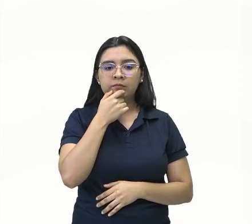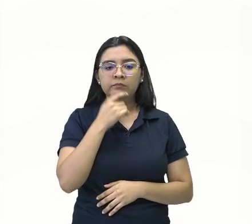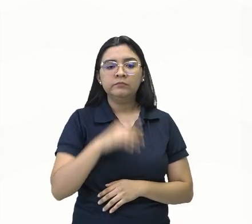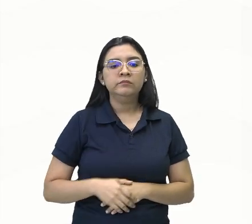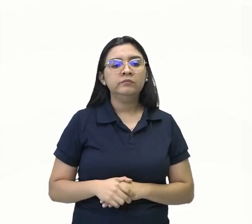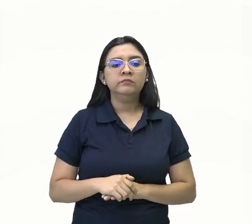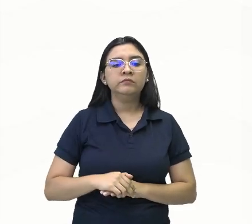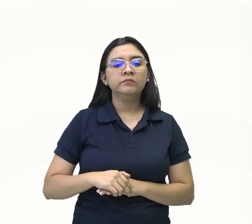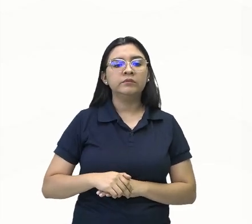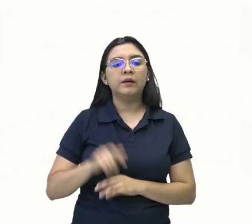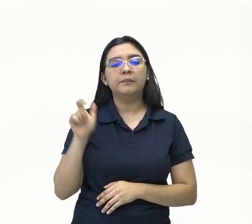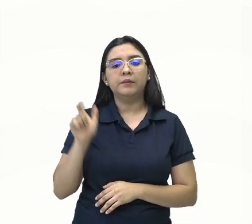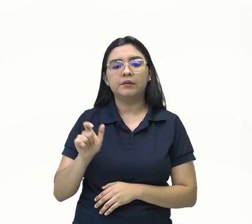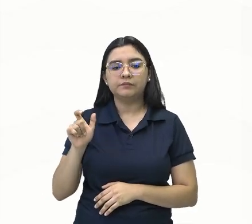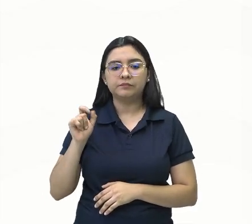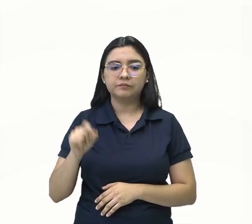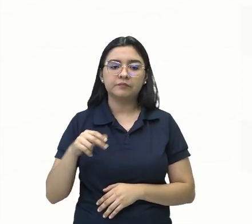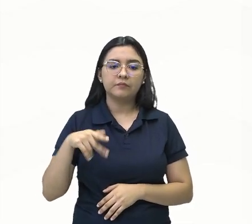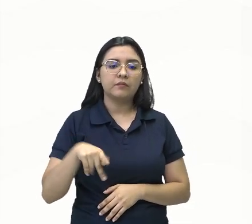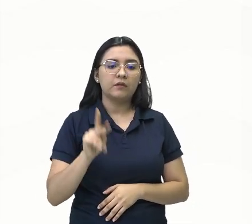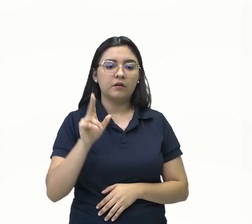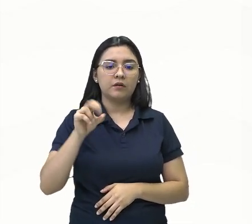knocking, tá? Knock, ela é uma palavra